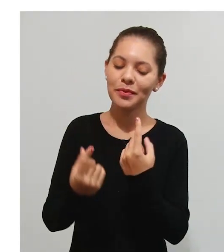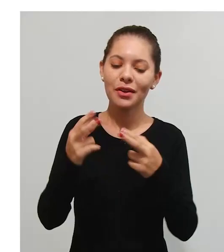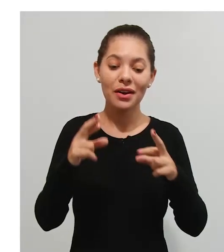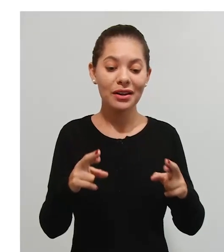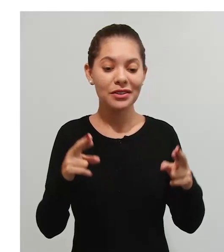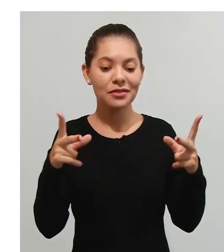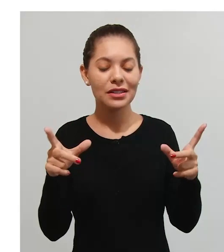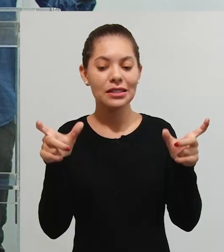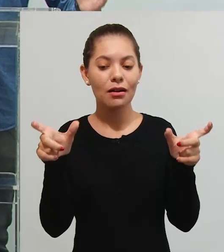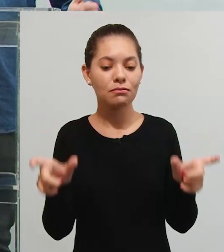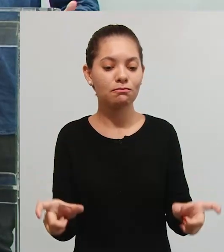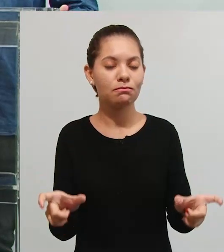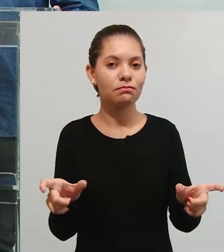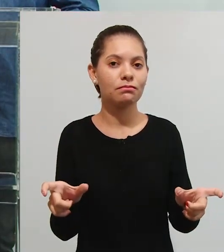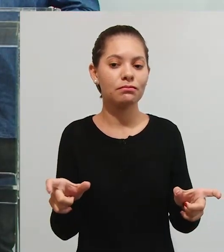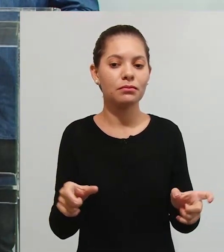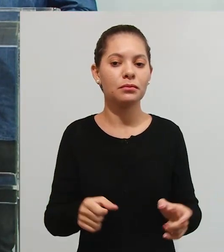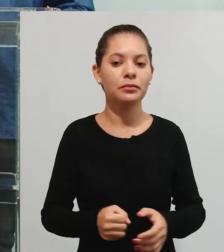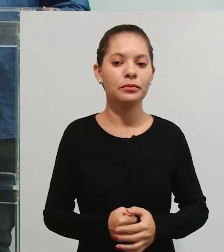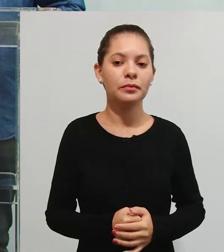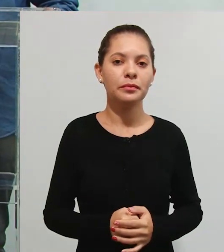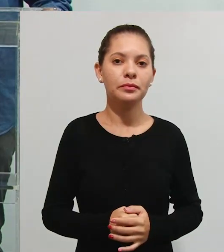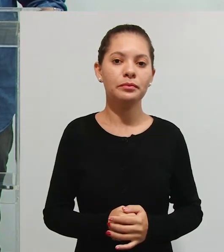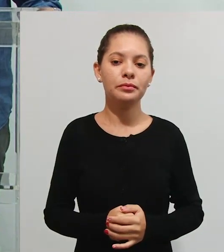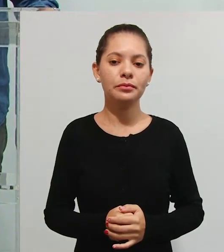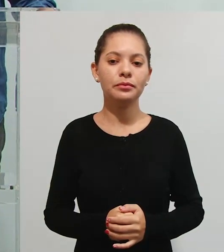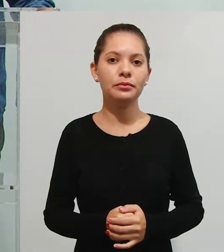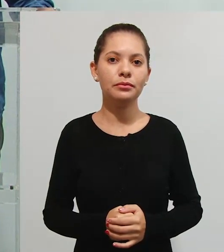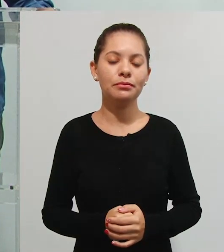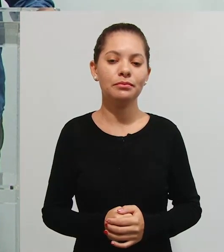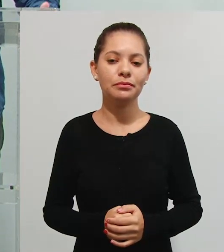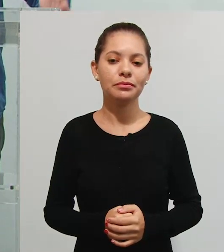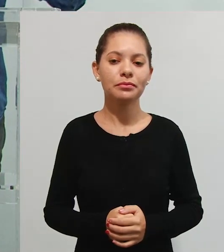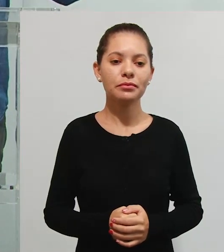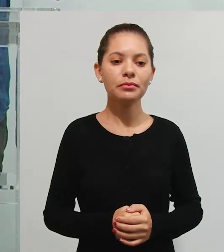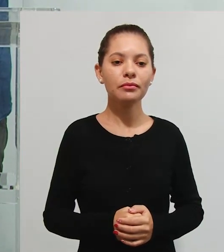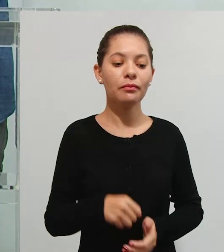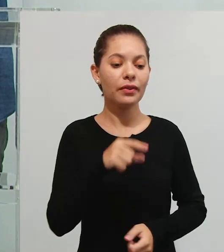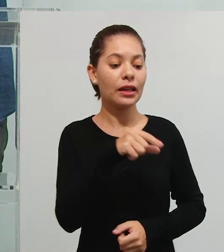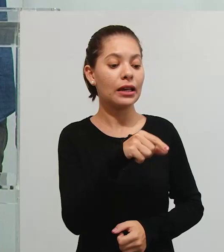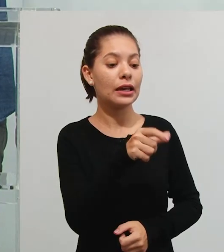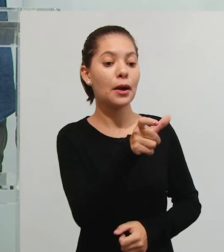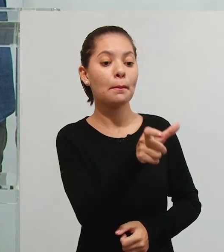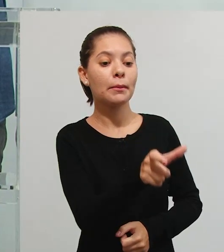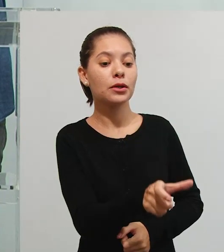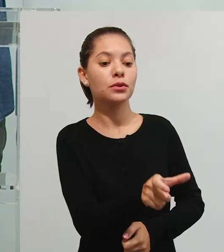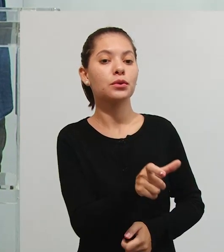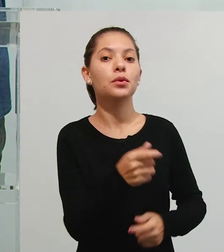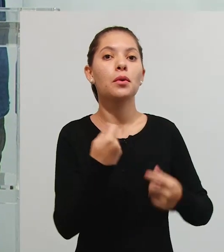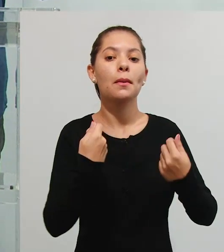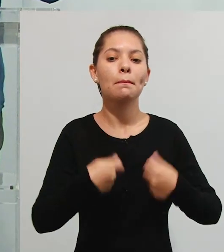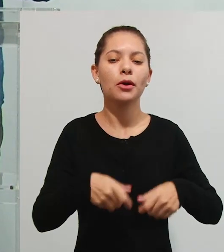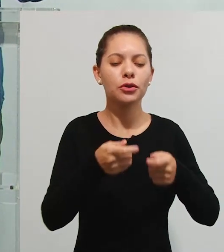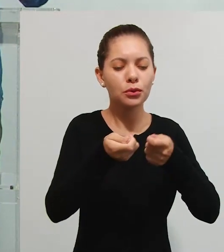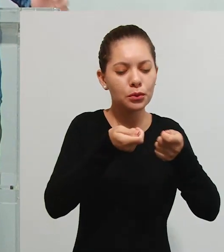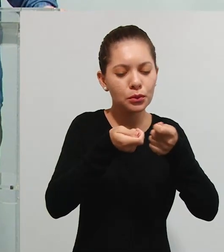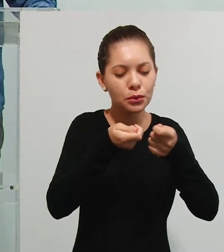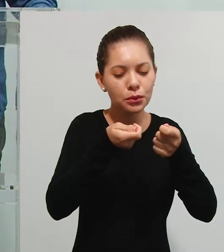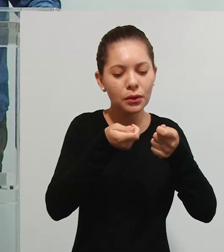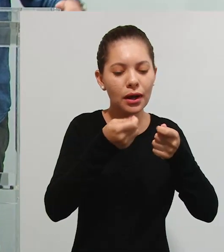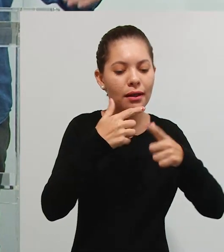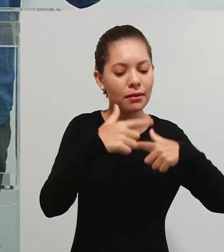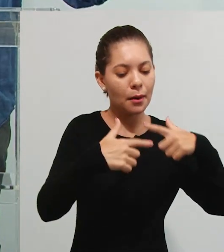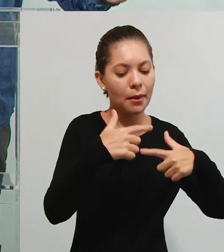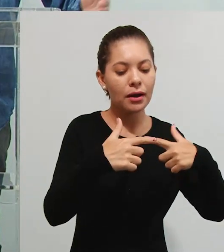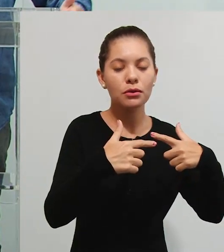grande diferença entre o administrador e o empreendedor, ok? O administrador ele pode ser controlado para uma tarefa